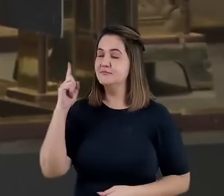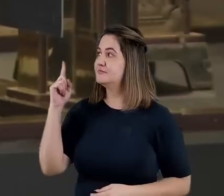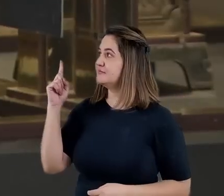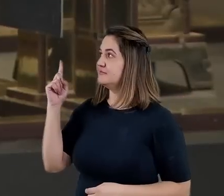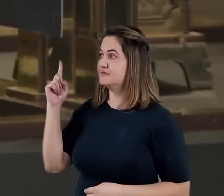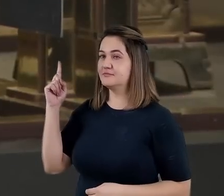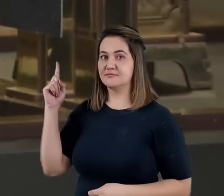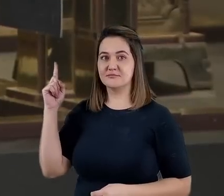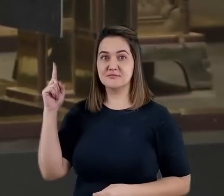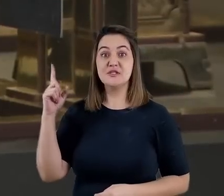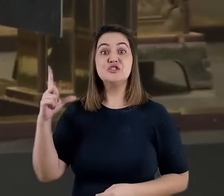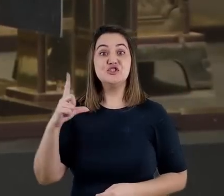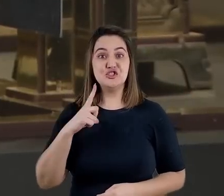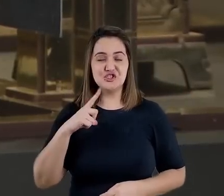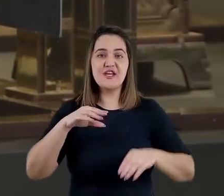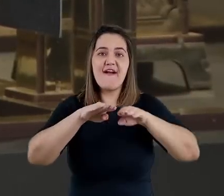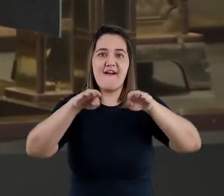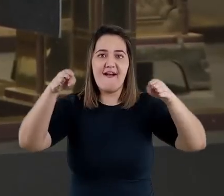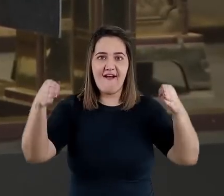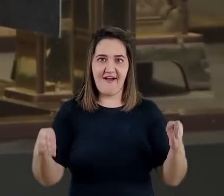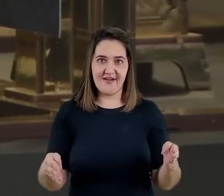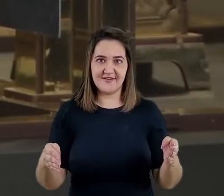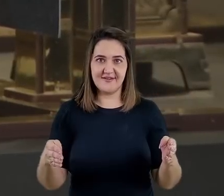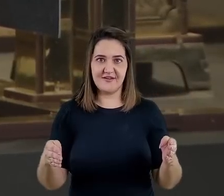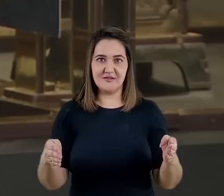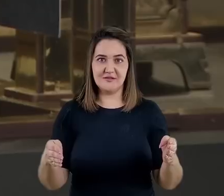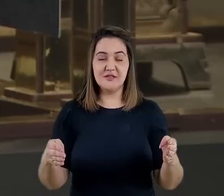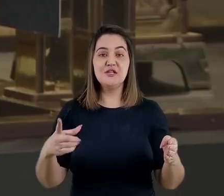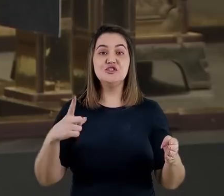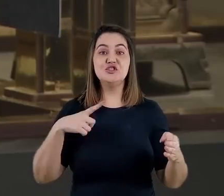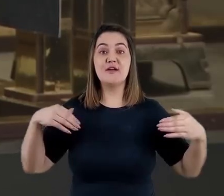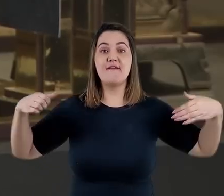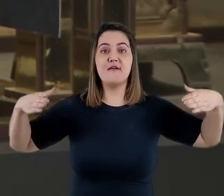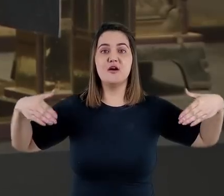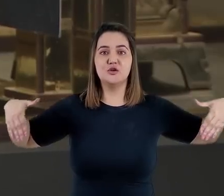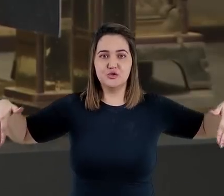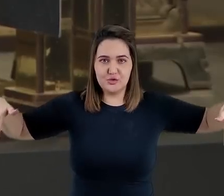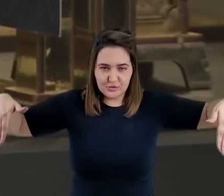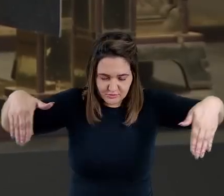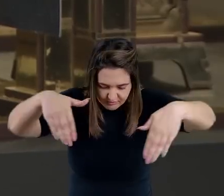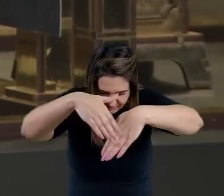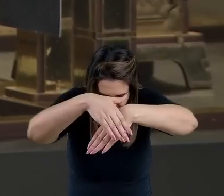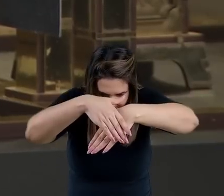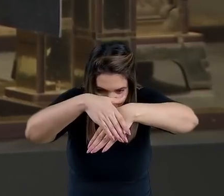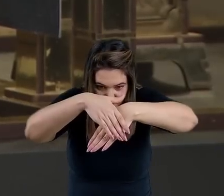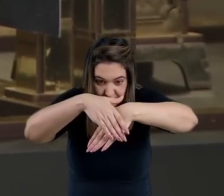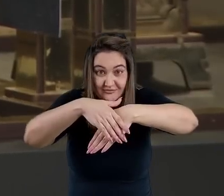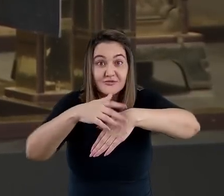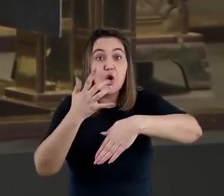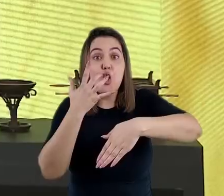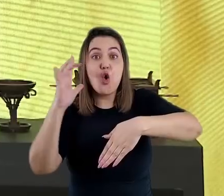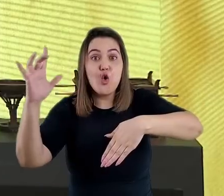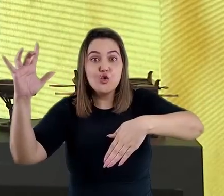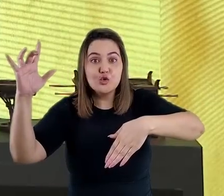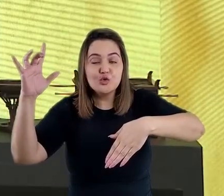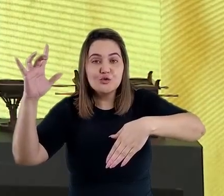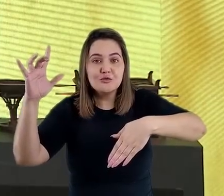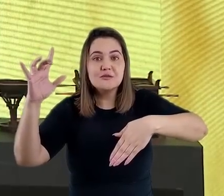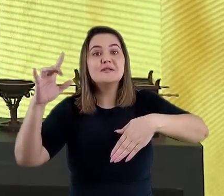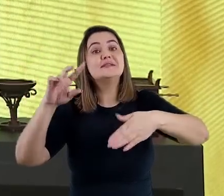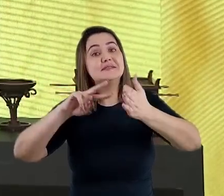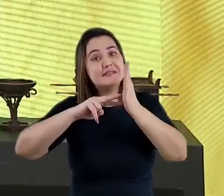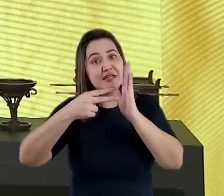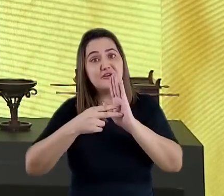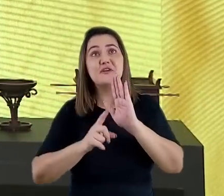ou Santo dos Santos, onde ficava a Arca da Aliança com os querubins de ouro. E isto também